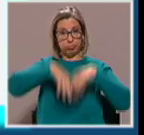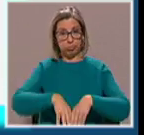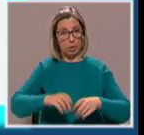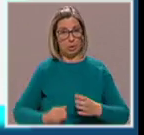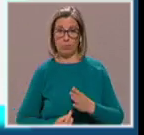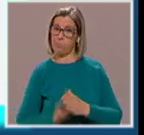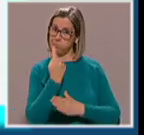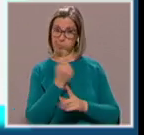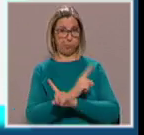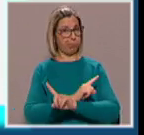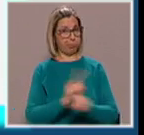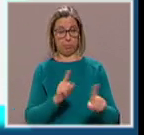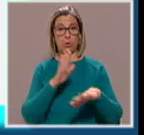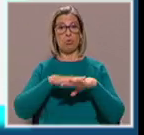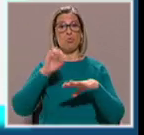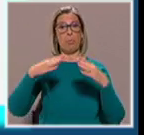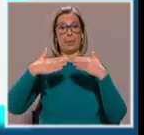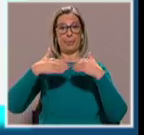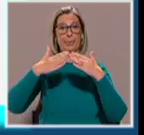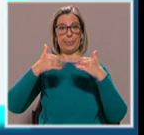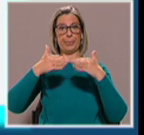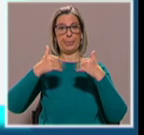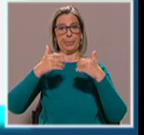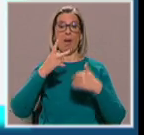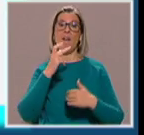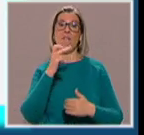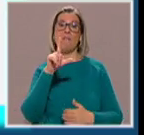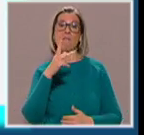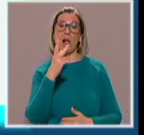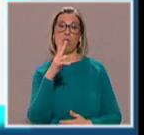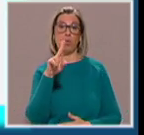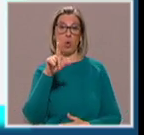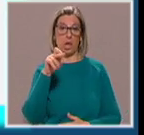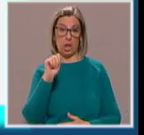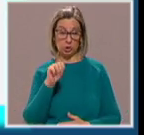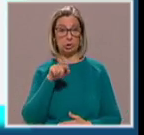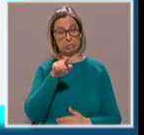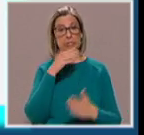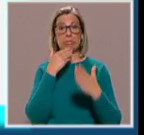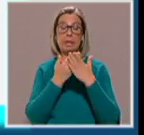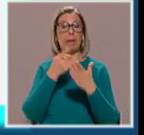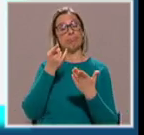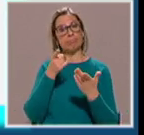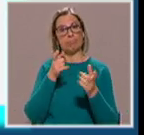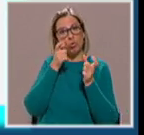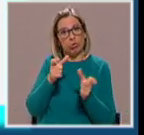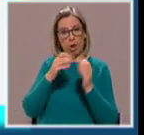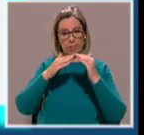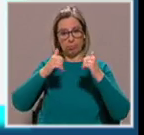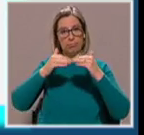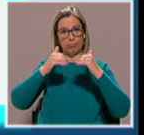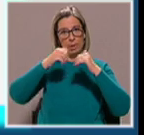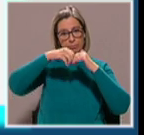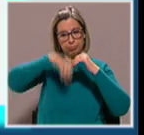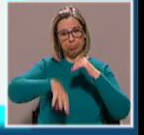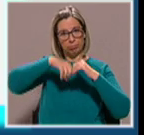impedem o retrocesso do sangue e asseguram uma direção única, das aurículas para os ventrículos e destes